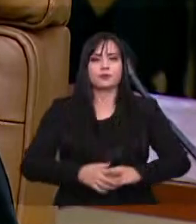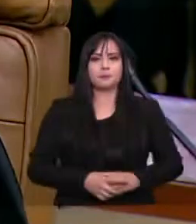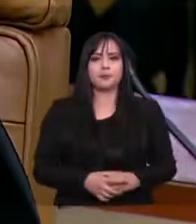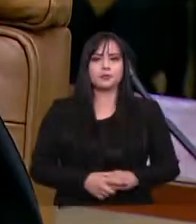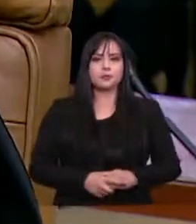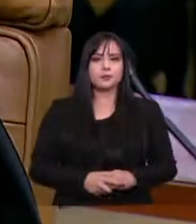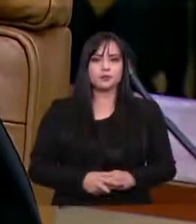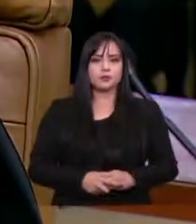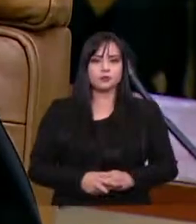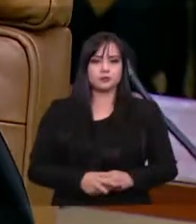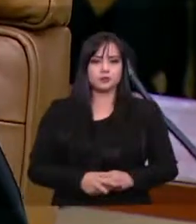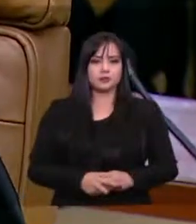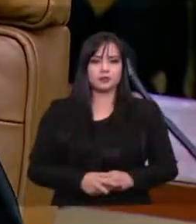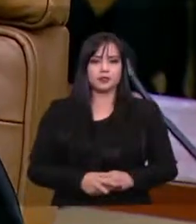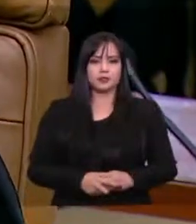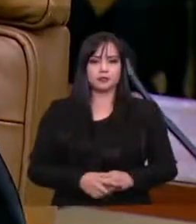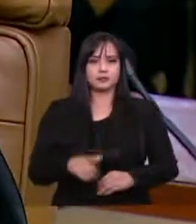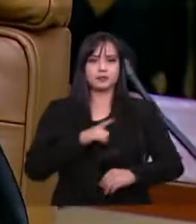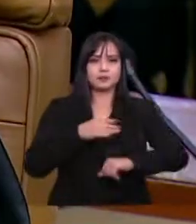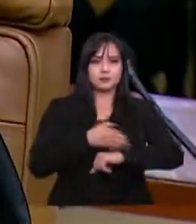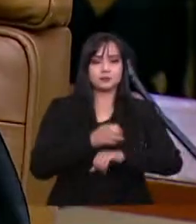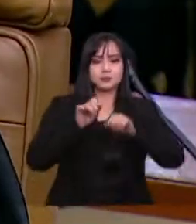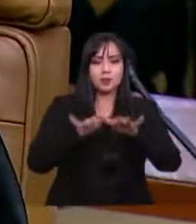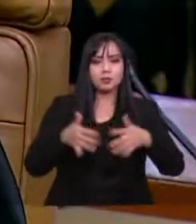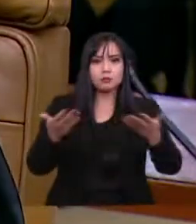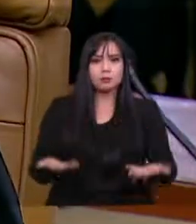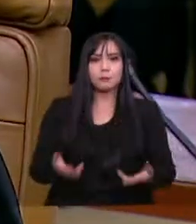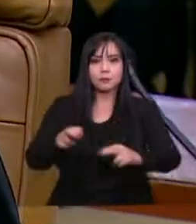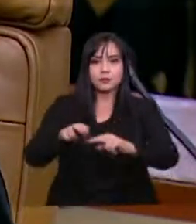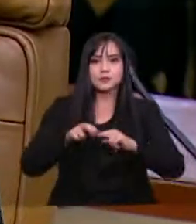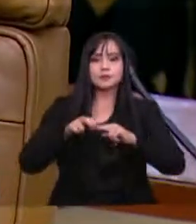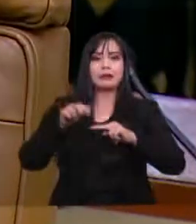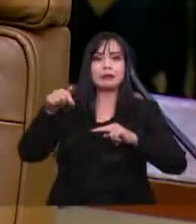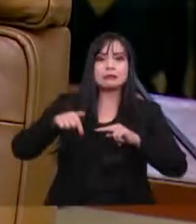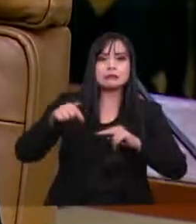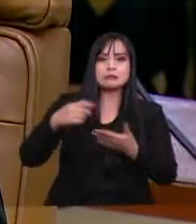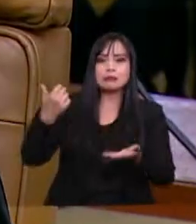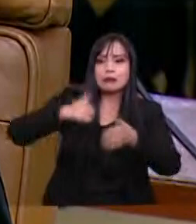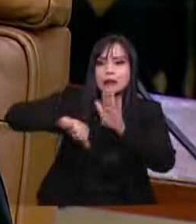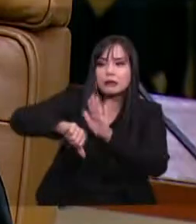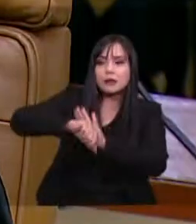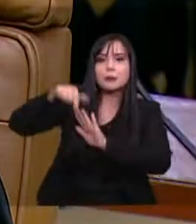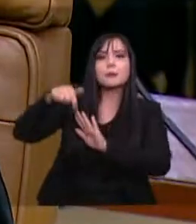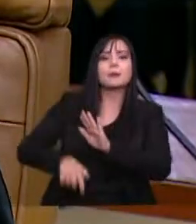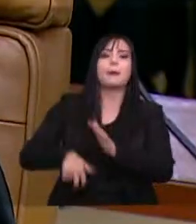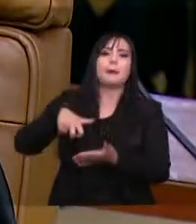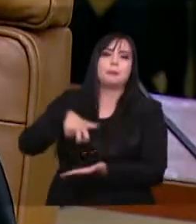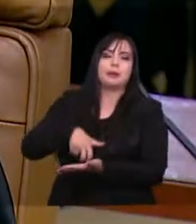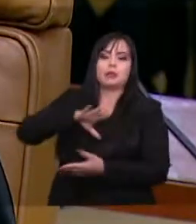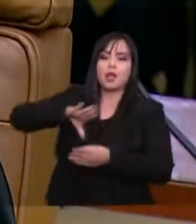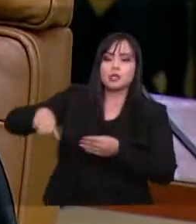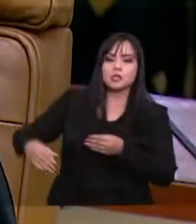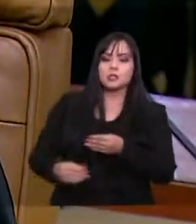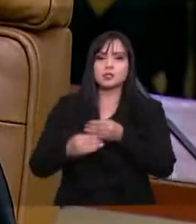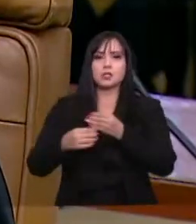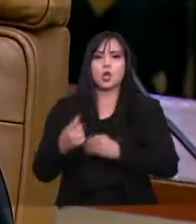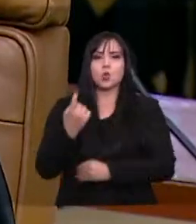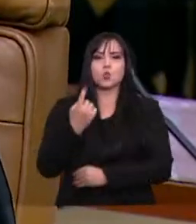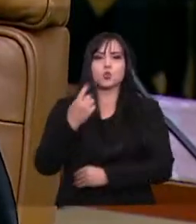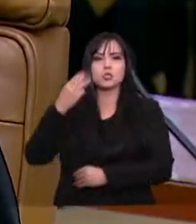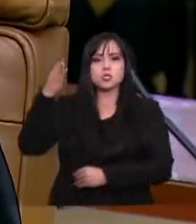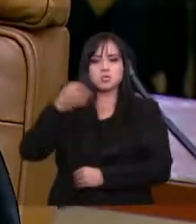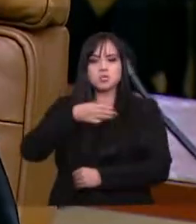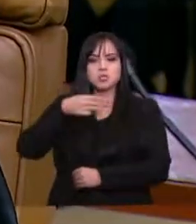celebrados no âmbito da BR distribuidora portanto para esse delito a pena deve ser acrescido da fração de um